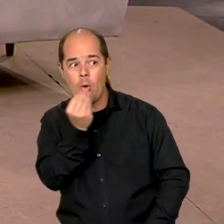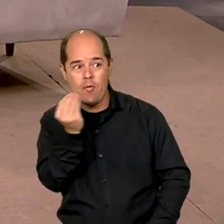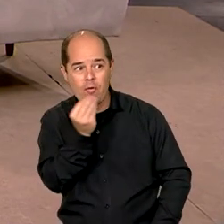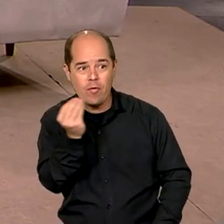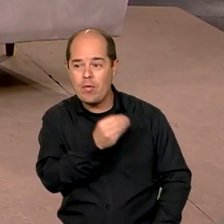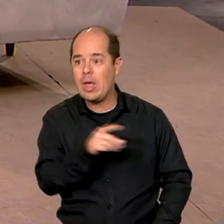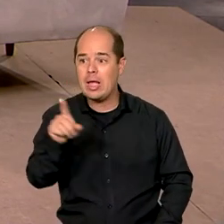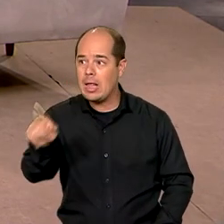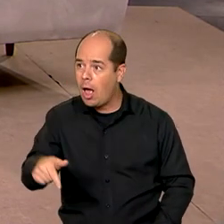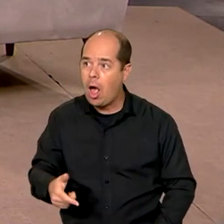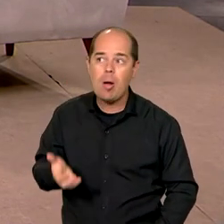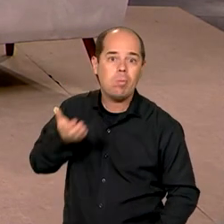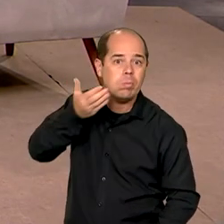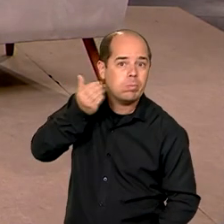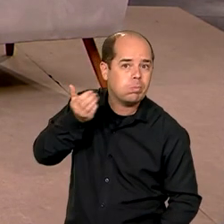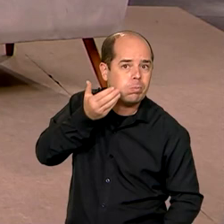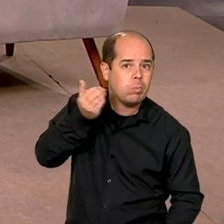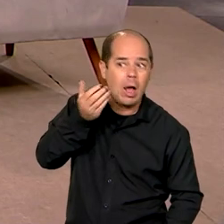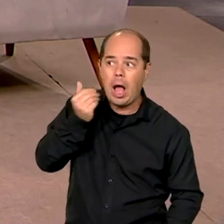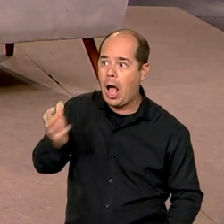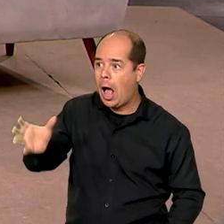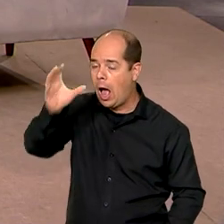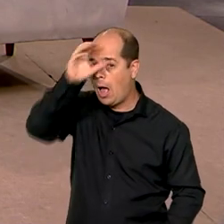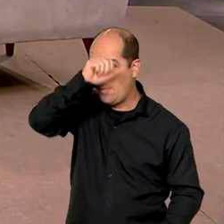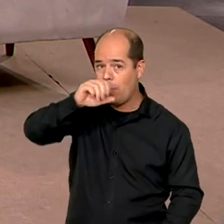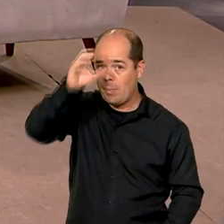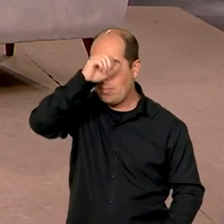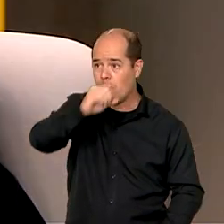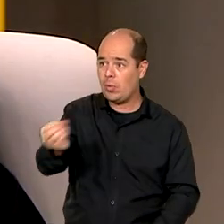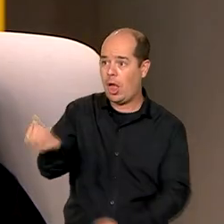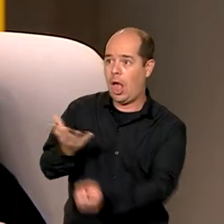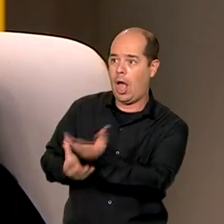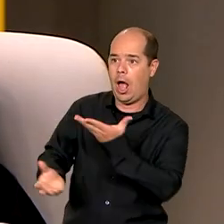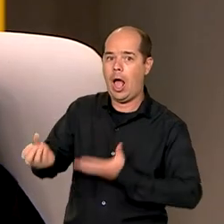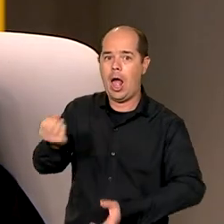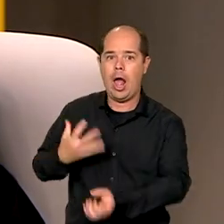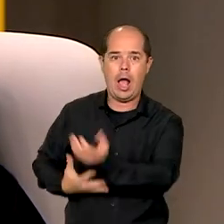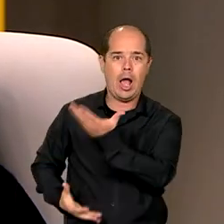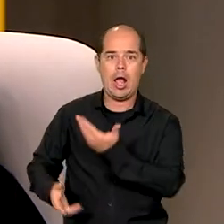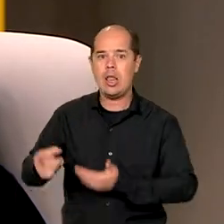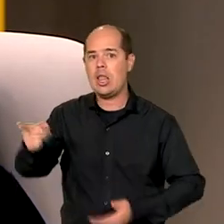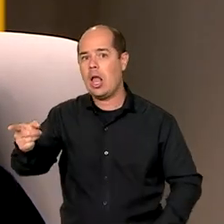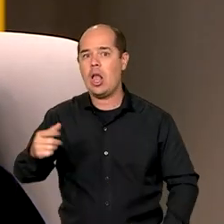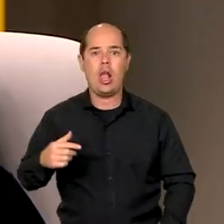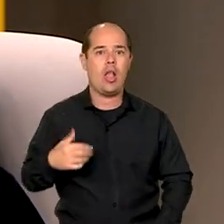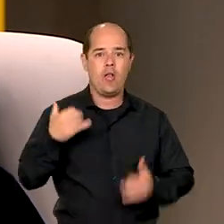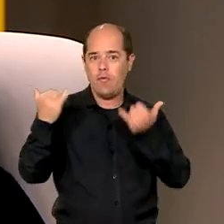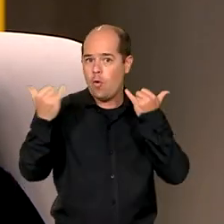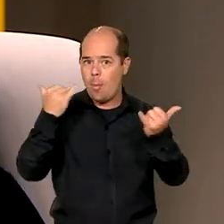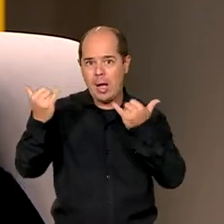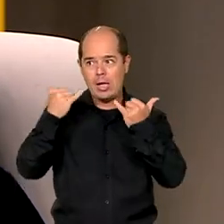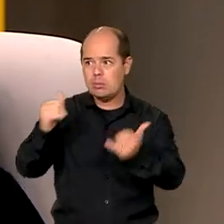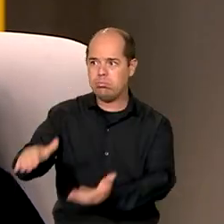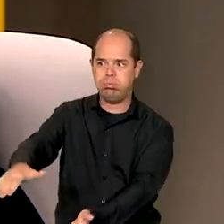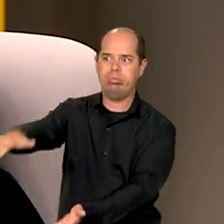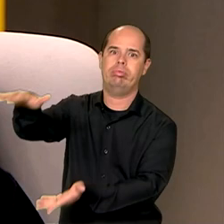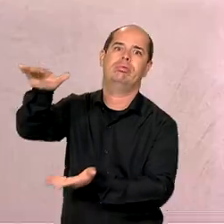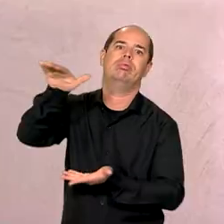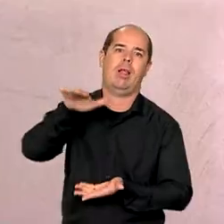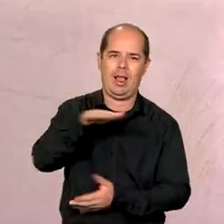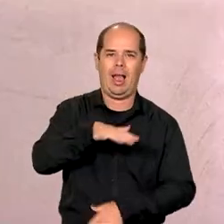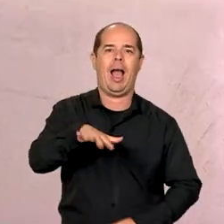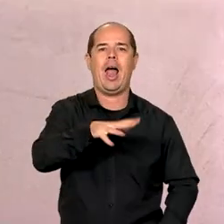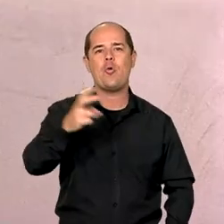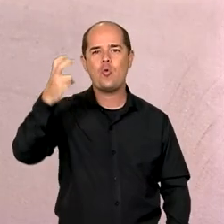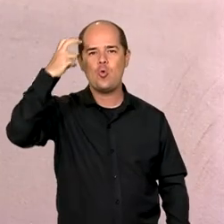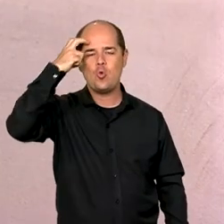uma quantidade quase que insuperável de informações sobre a área. É um